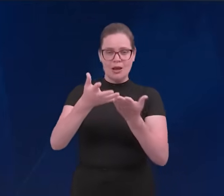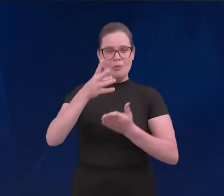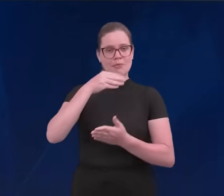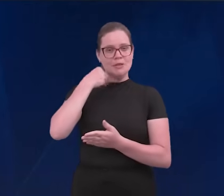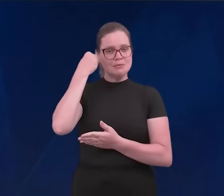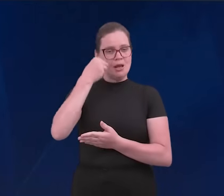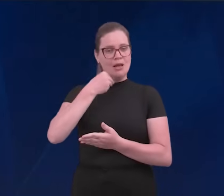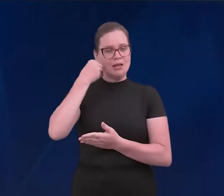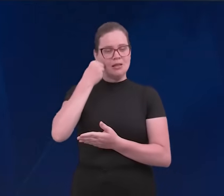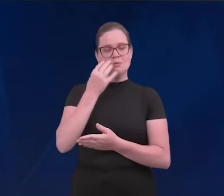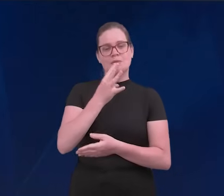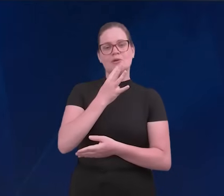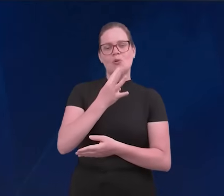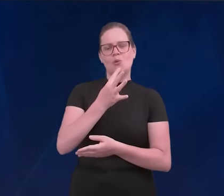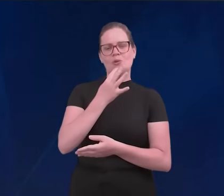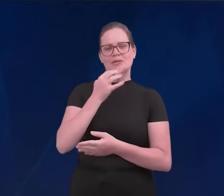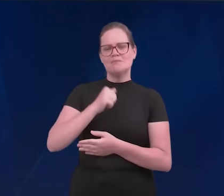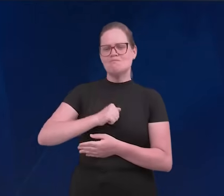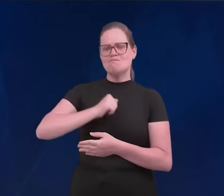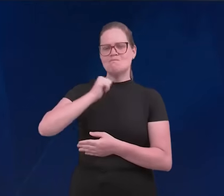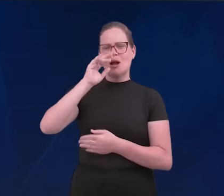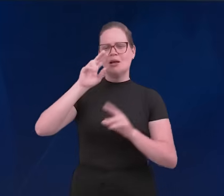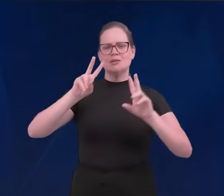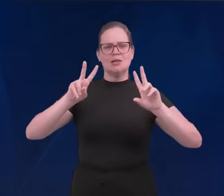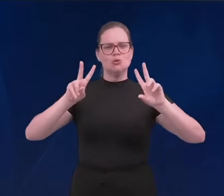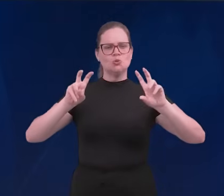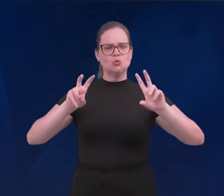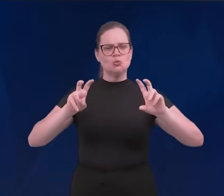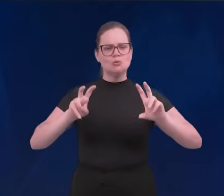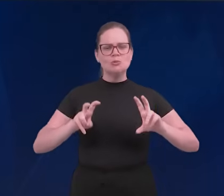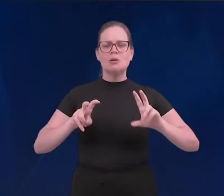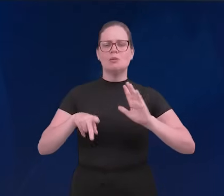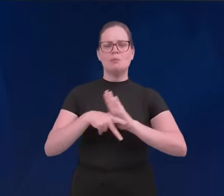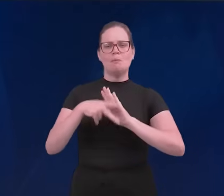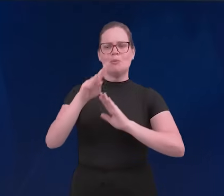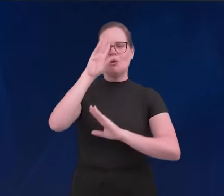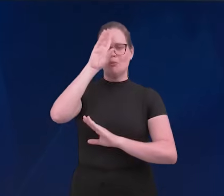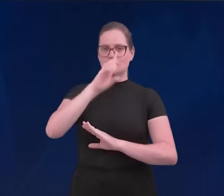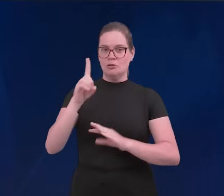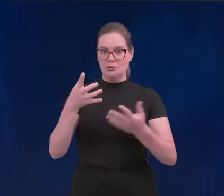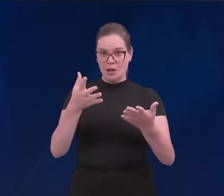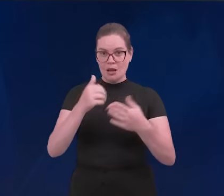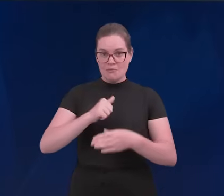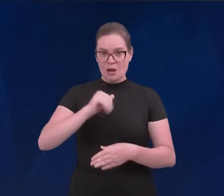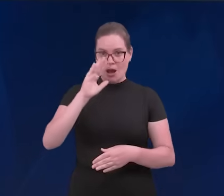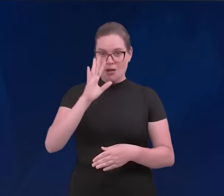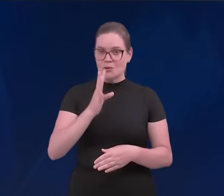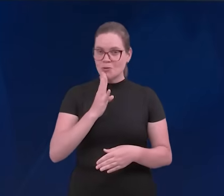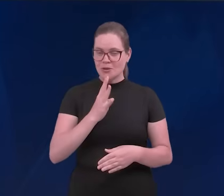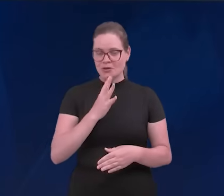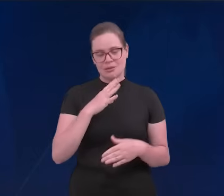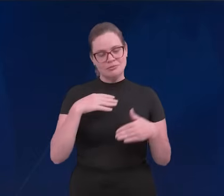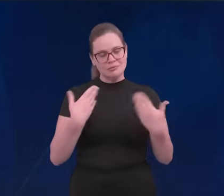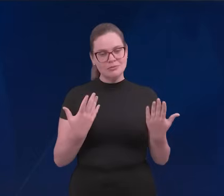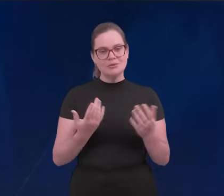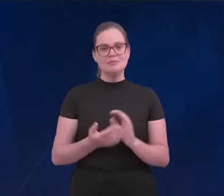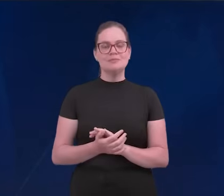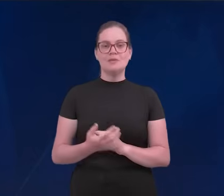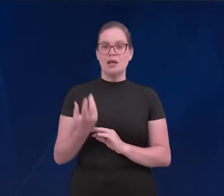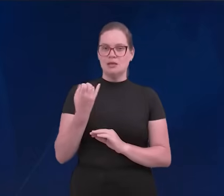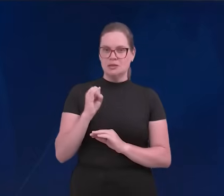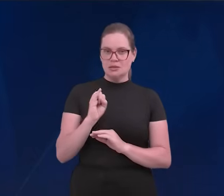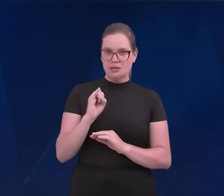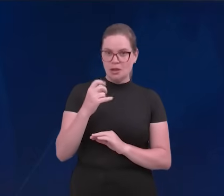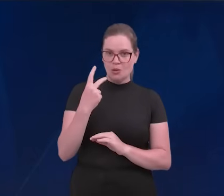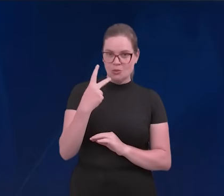de conhecimento mais profundo sobre as coisas de Deus. Se por acaso esse